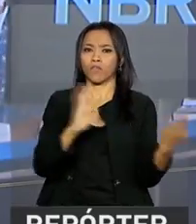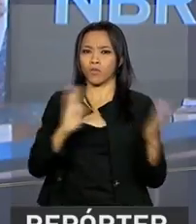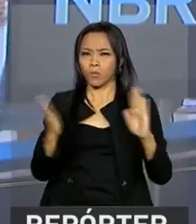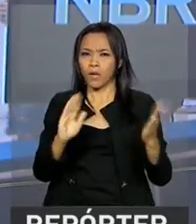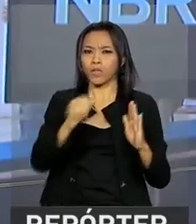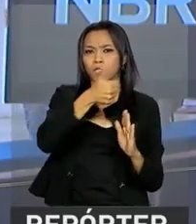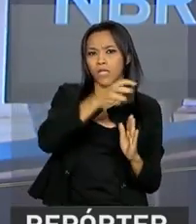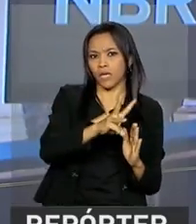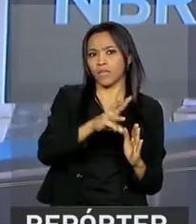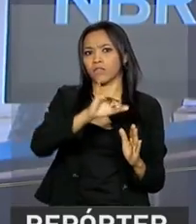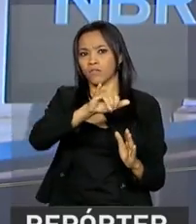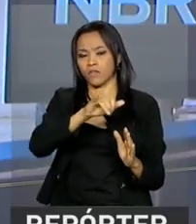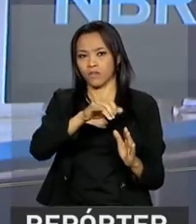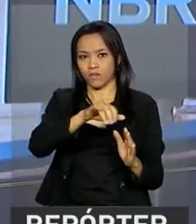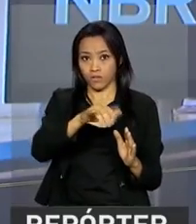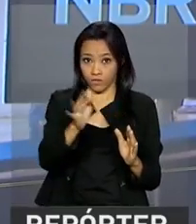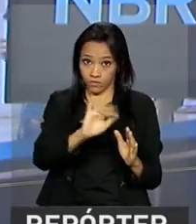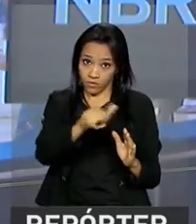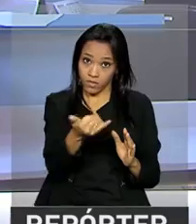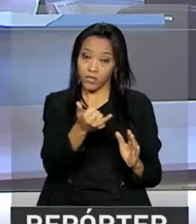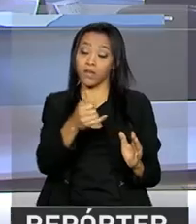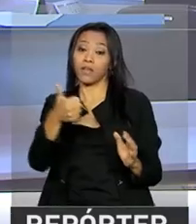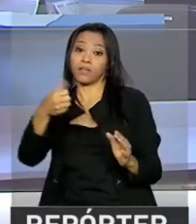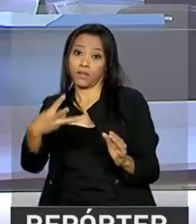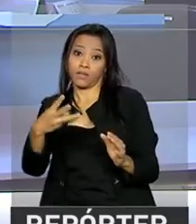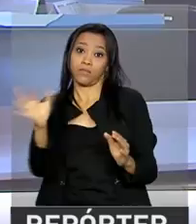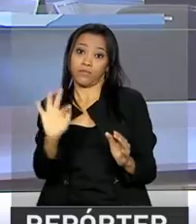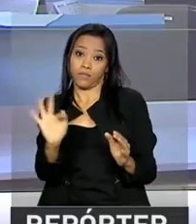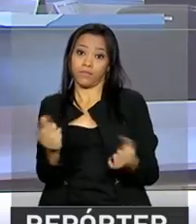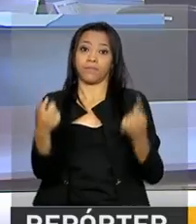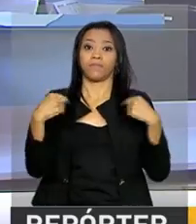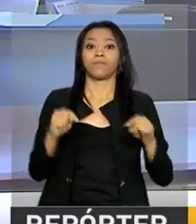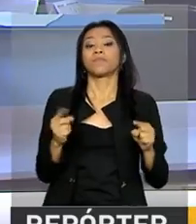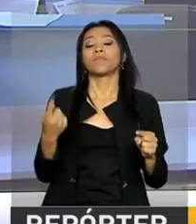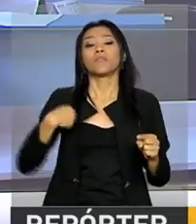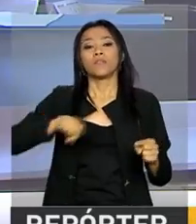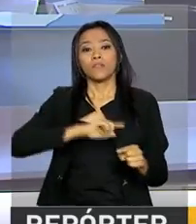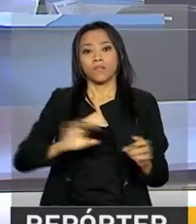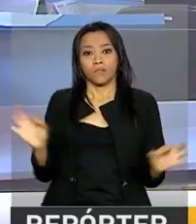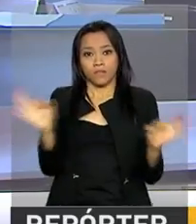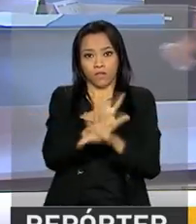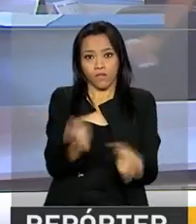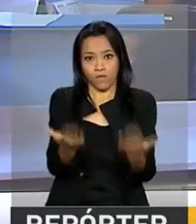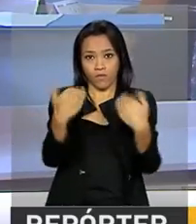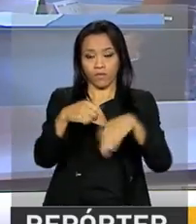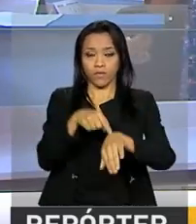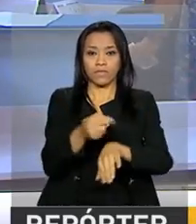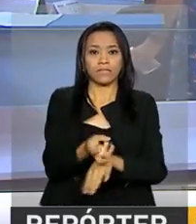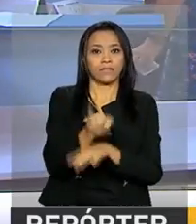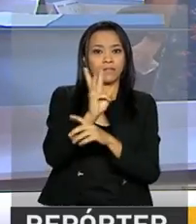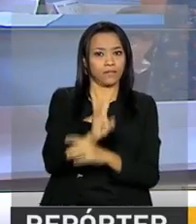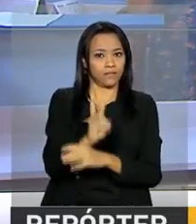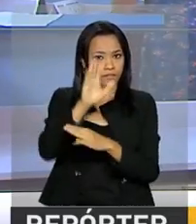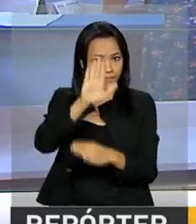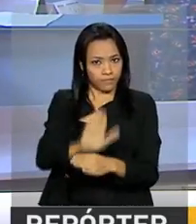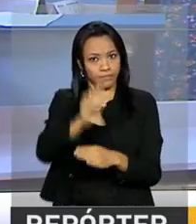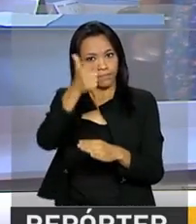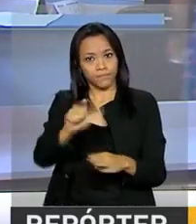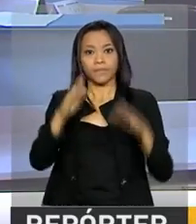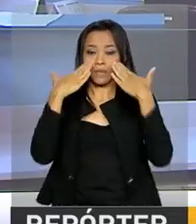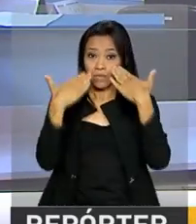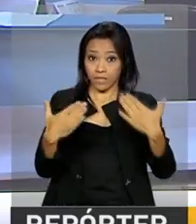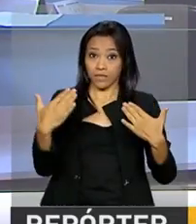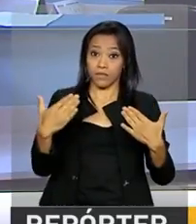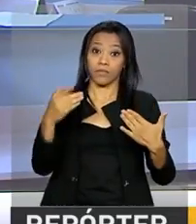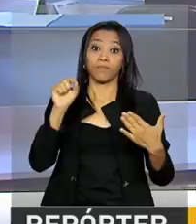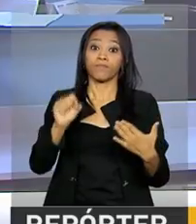e 13 de fevereiro e nós ficamos por aqui voltamos às três da tarde na próxima edição reportagem